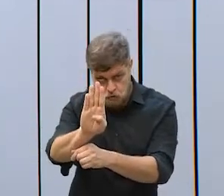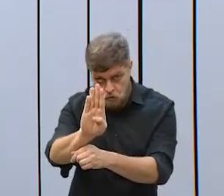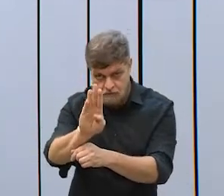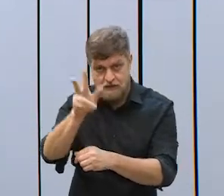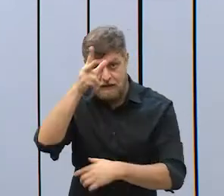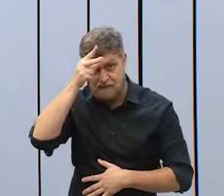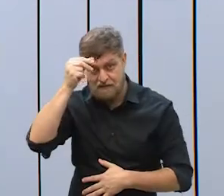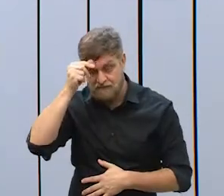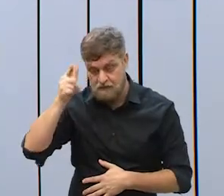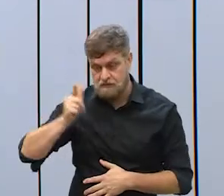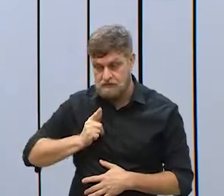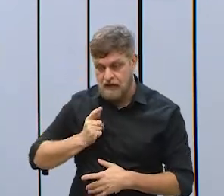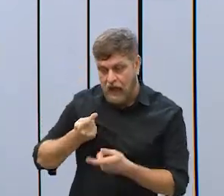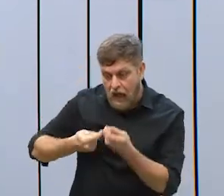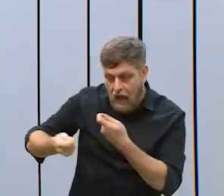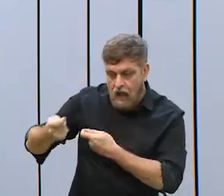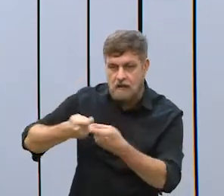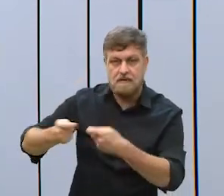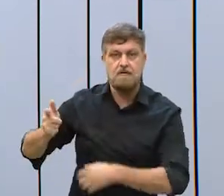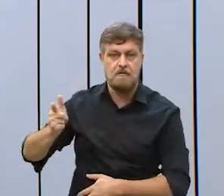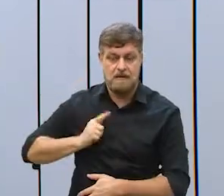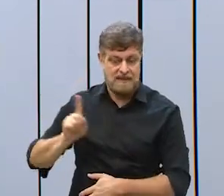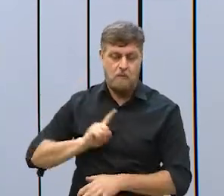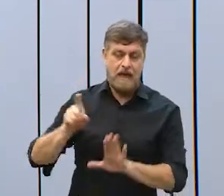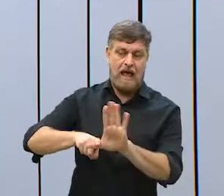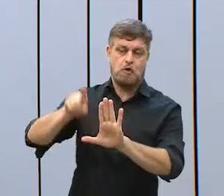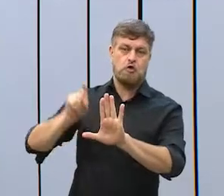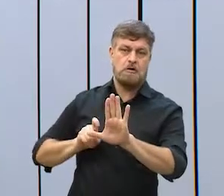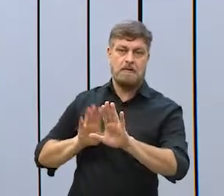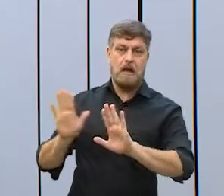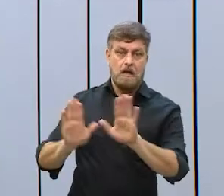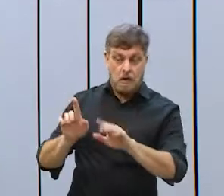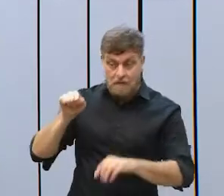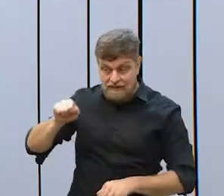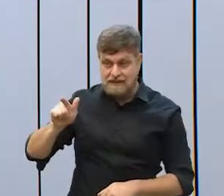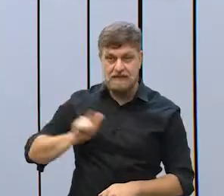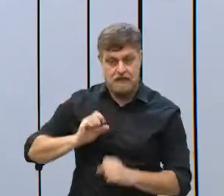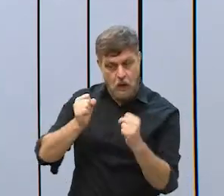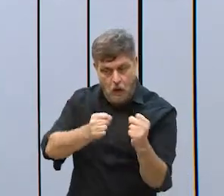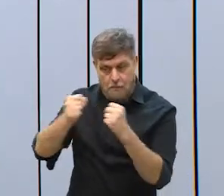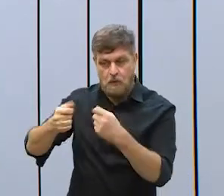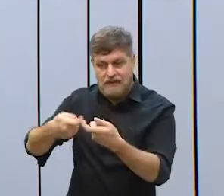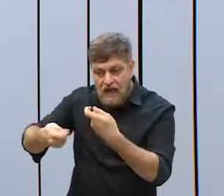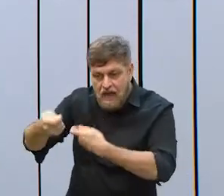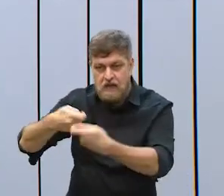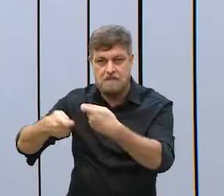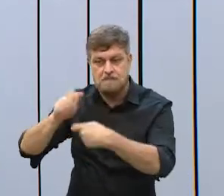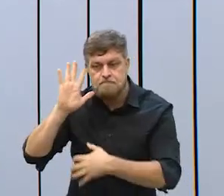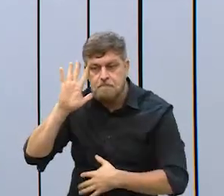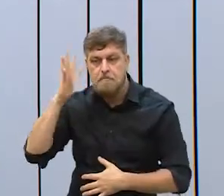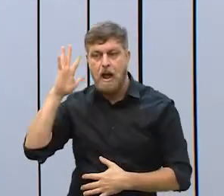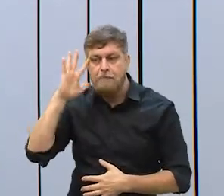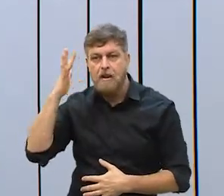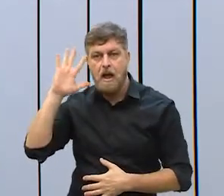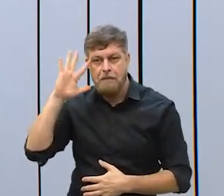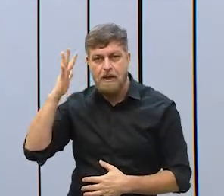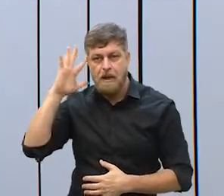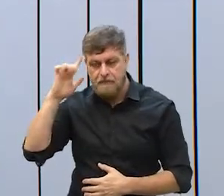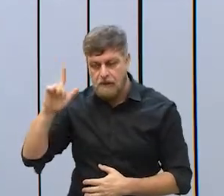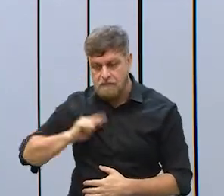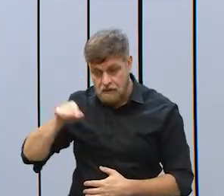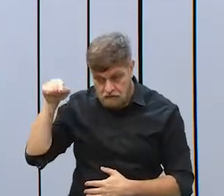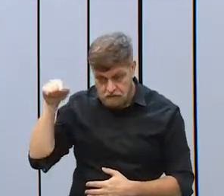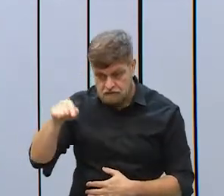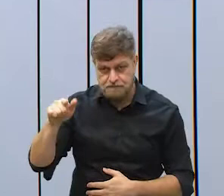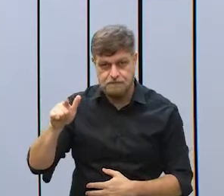uma total autonomia, tá? Mas ele tem certas autonomias administrativas, eles resolvem ali